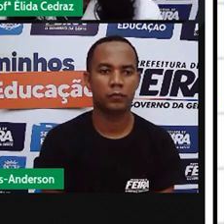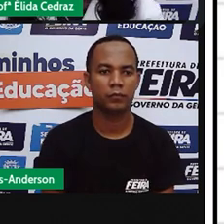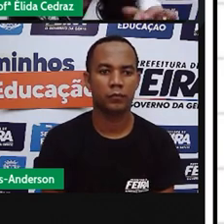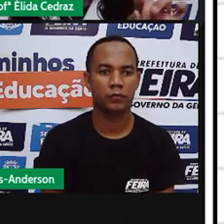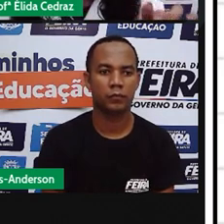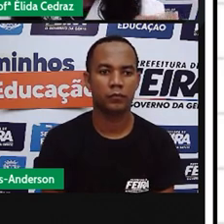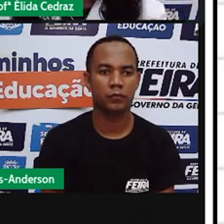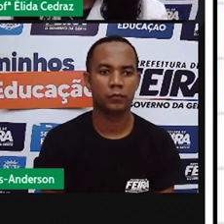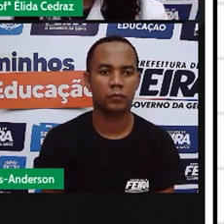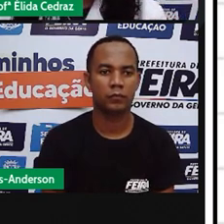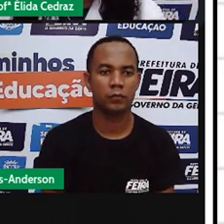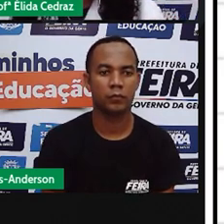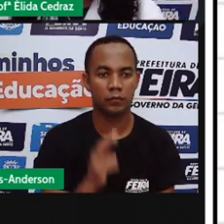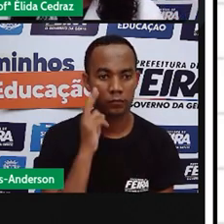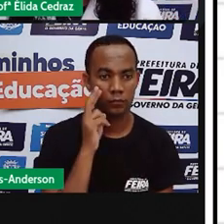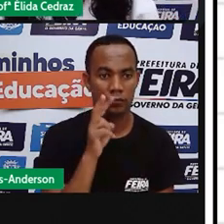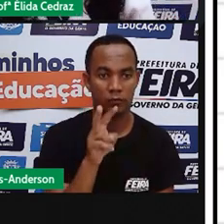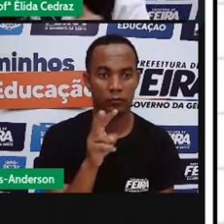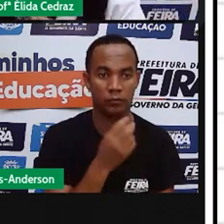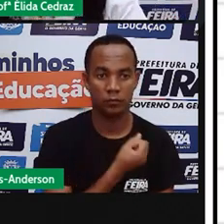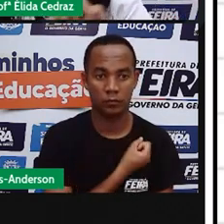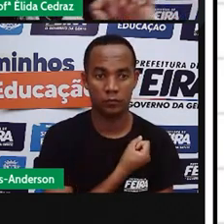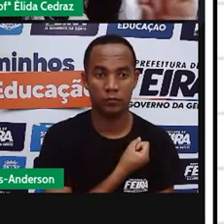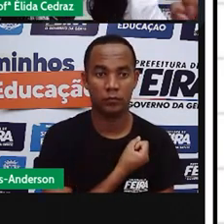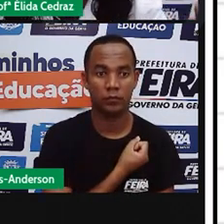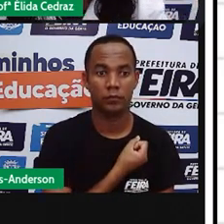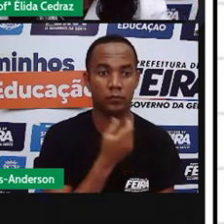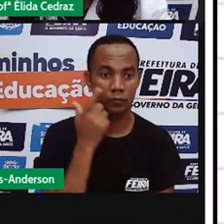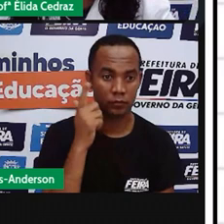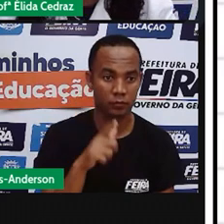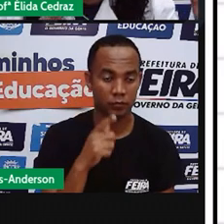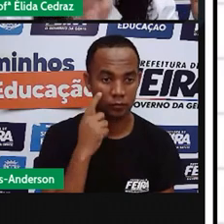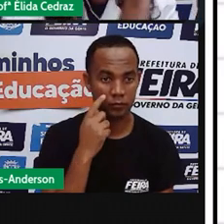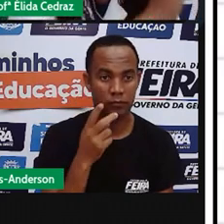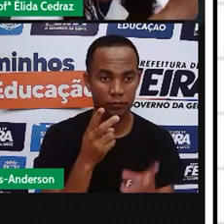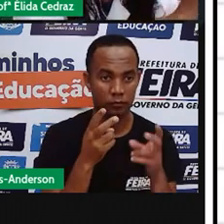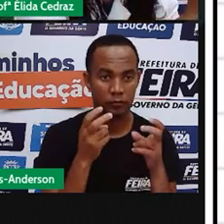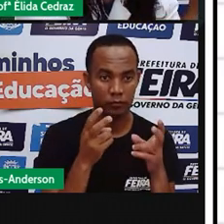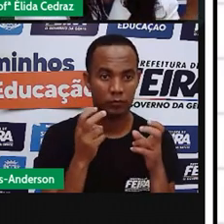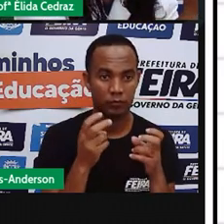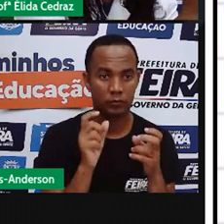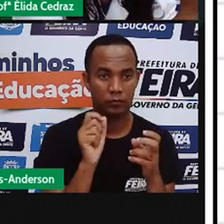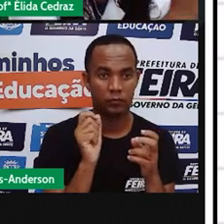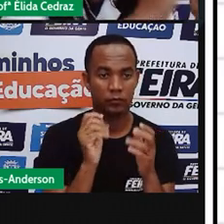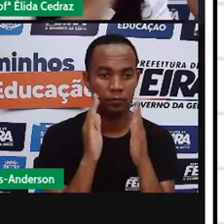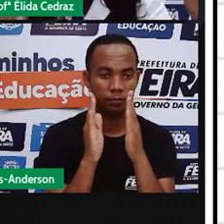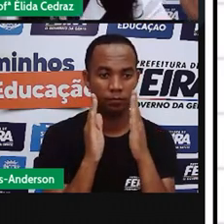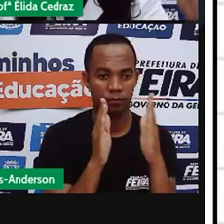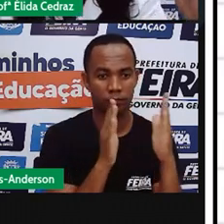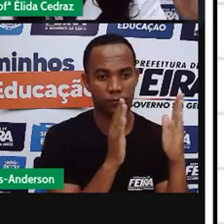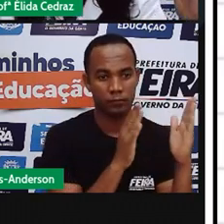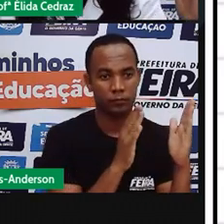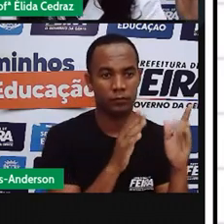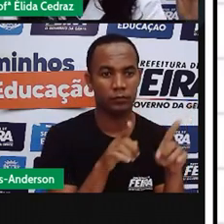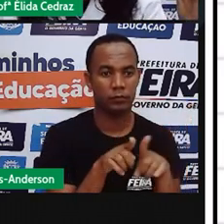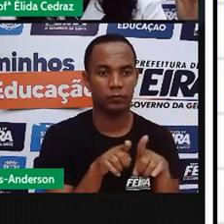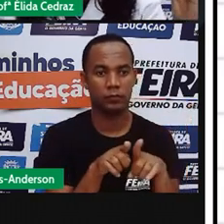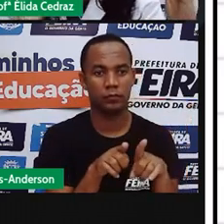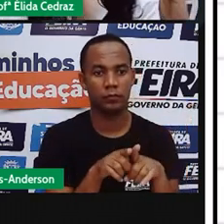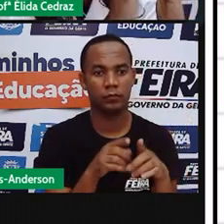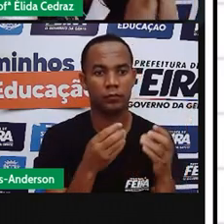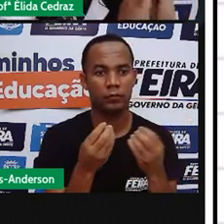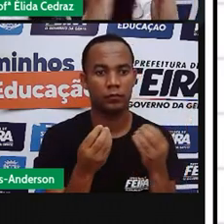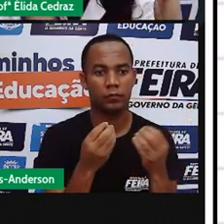Preto. Olha o número 5 novamente. Você percebeu que a gente seguiu a ordem da esquerda para a